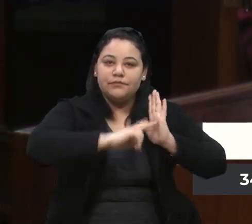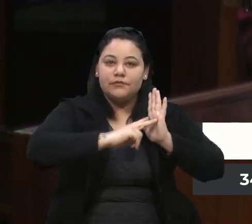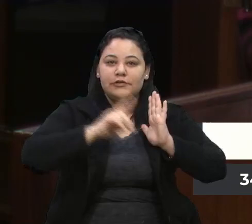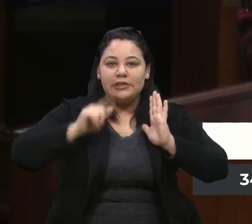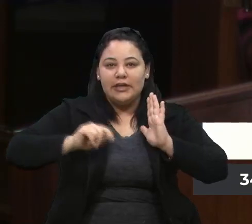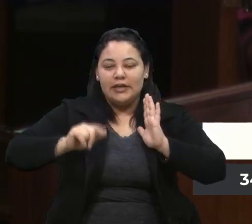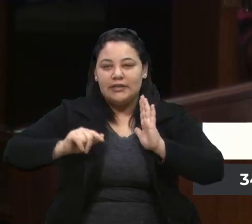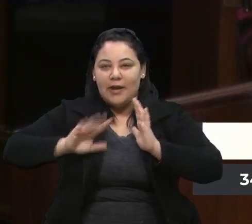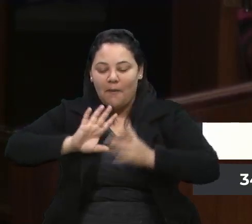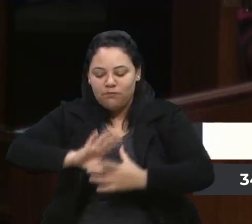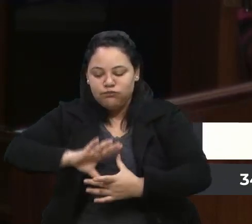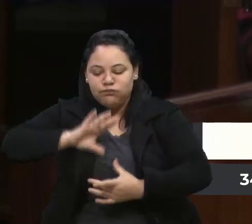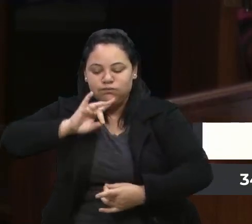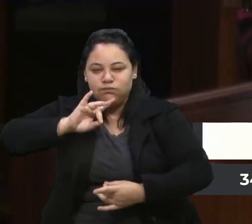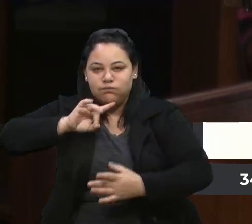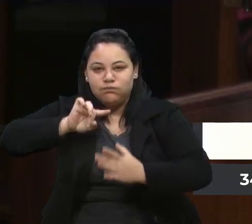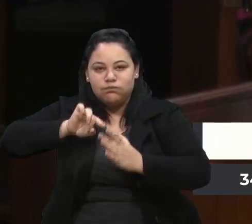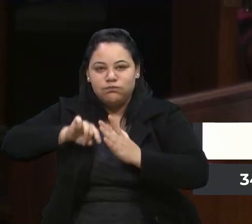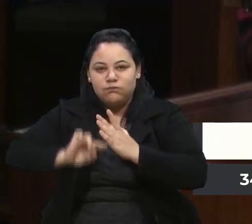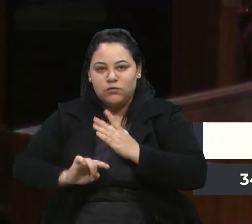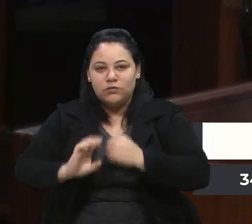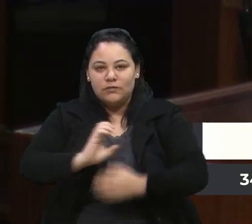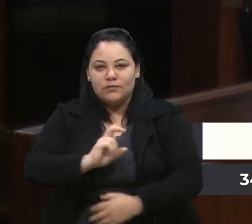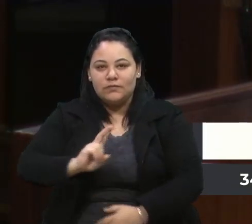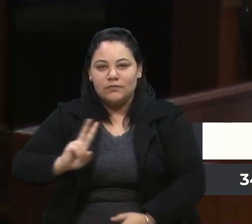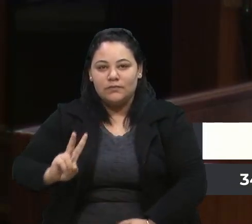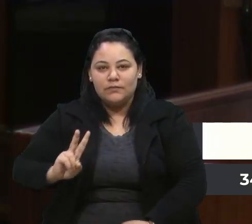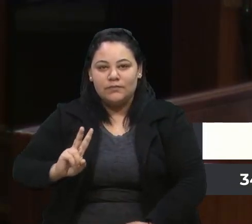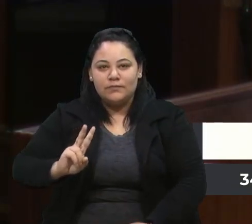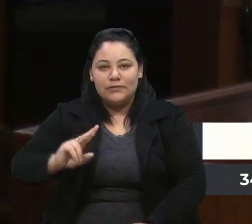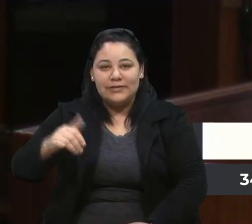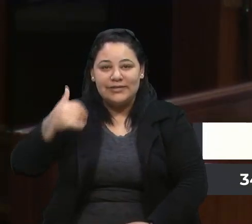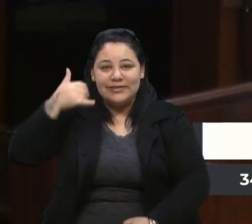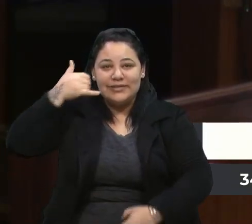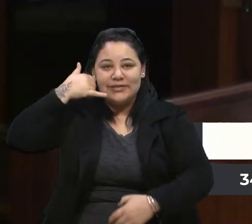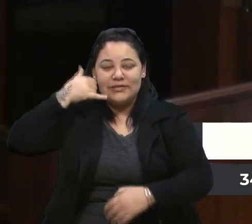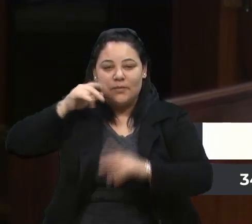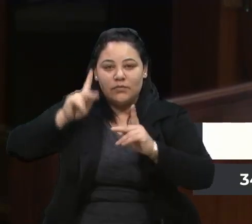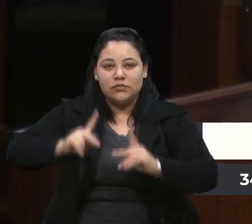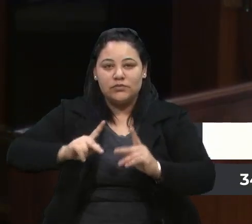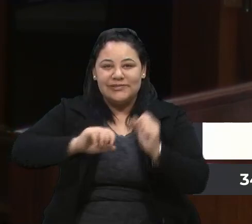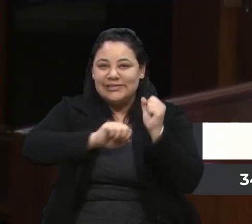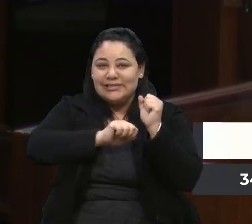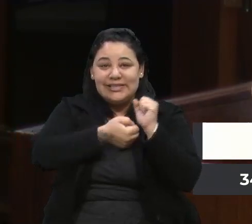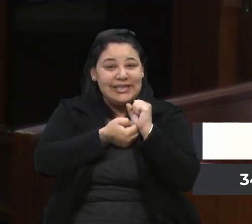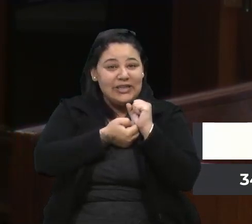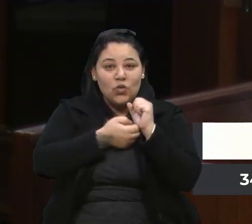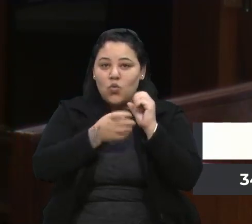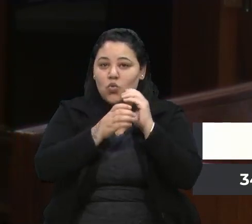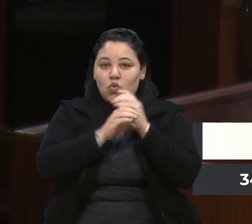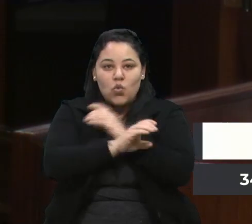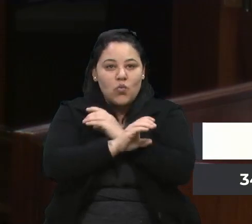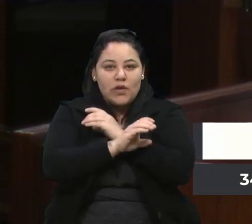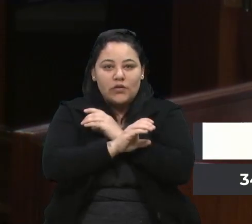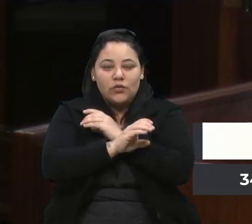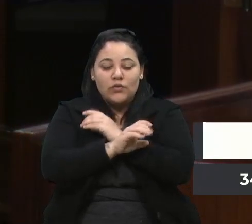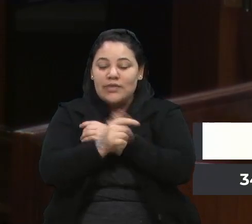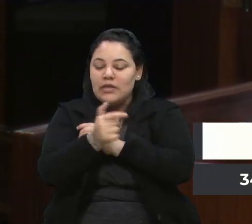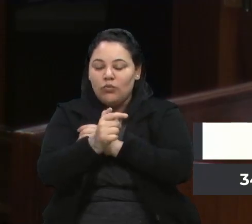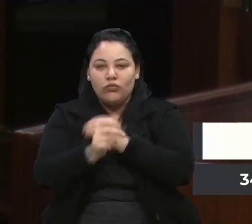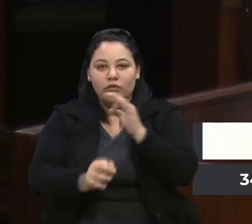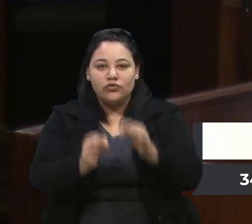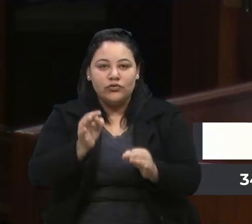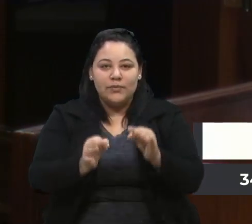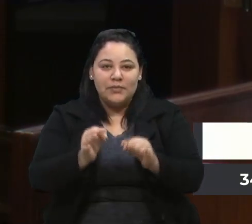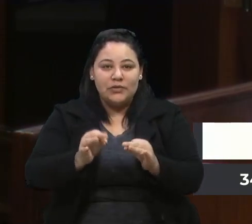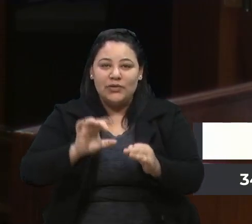do CVV. Sigilo absoluto da pessoa que liga, sem julgamento e o apoio emocional para as pessoas que